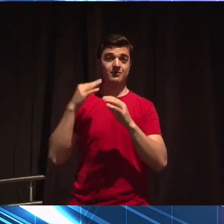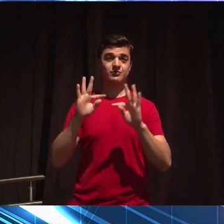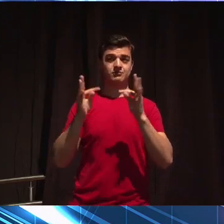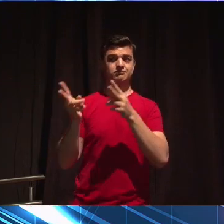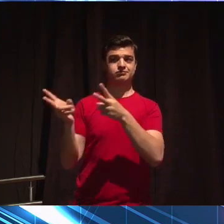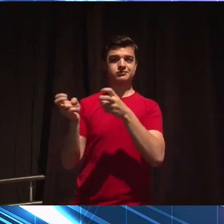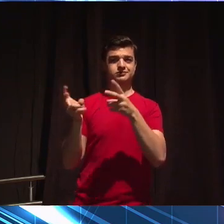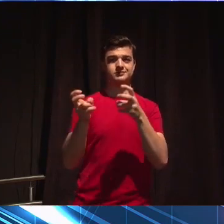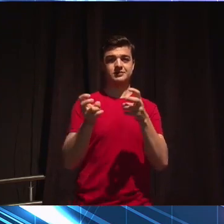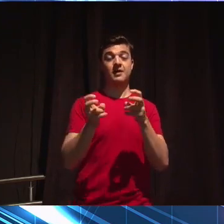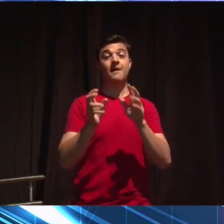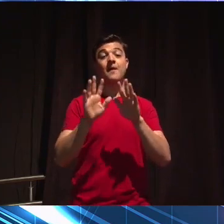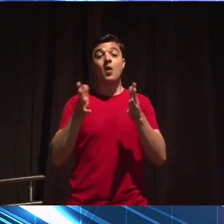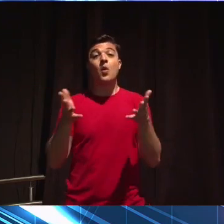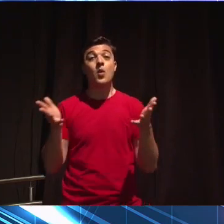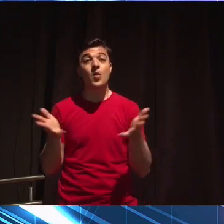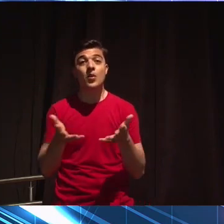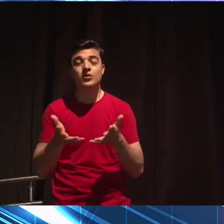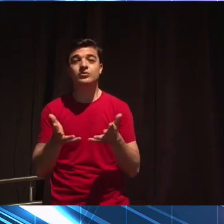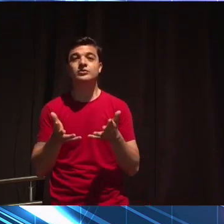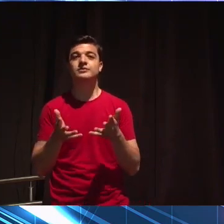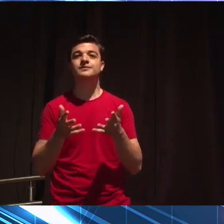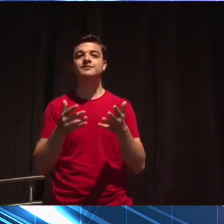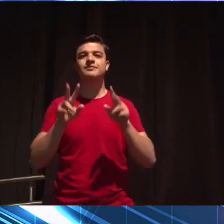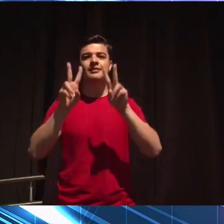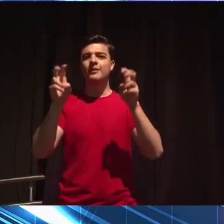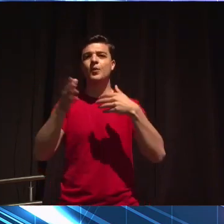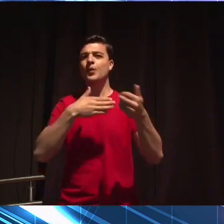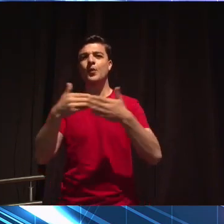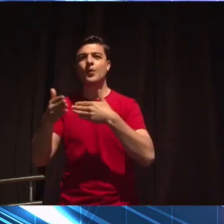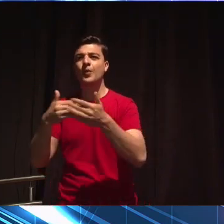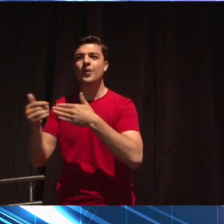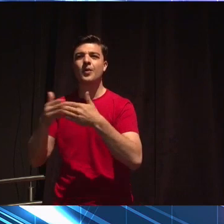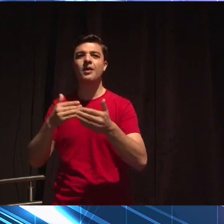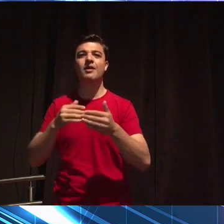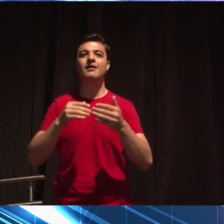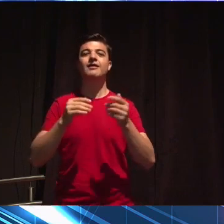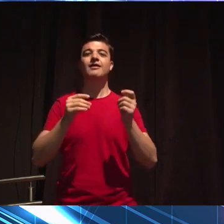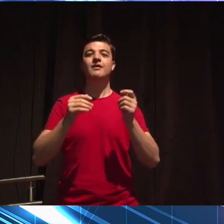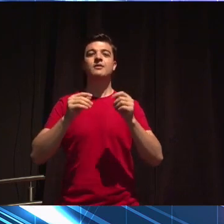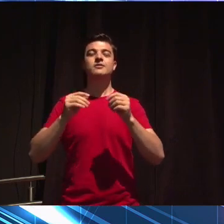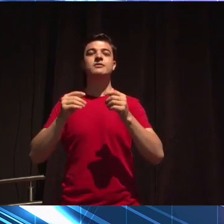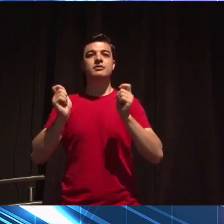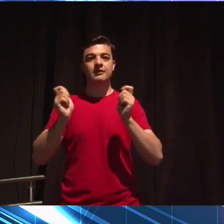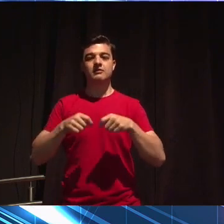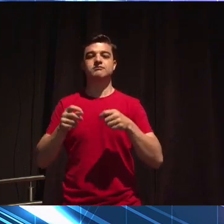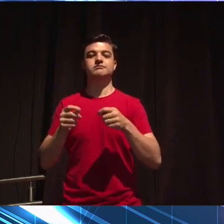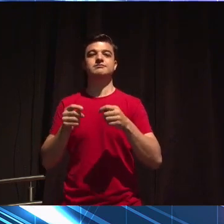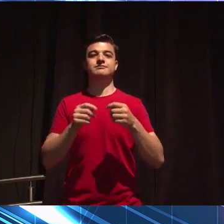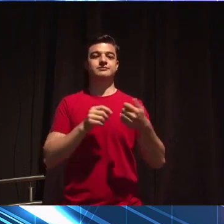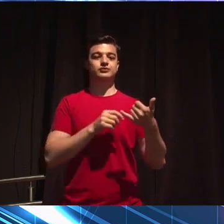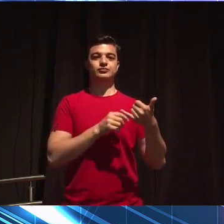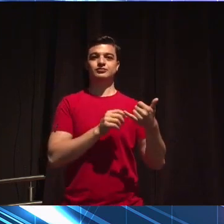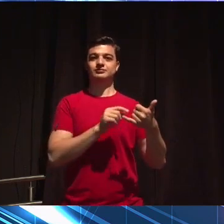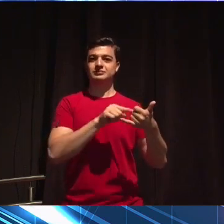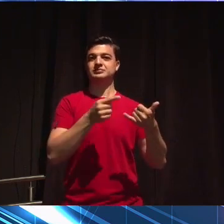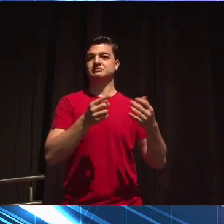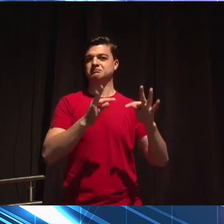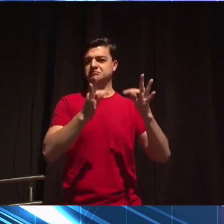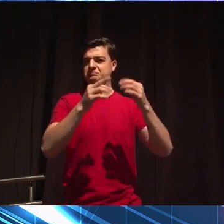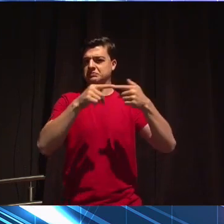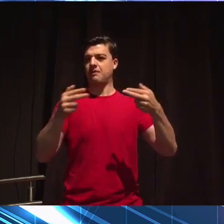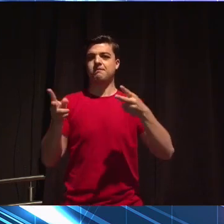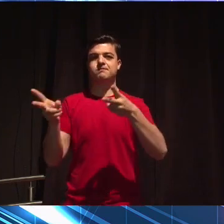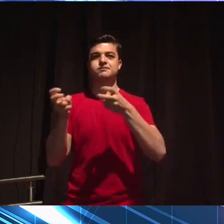de certa forma, a comunicação para nós é muito mais assertiva. Isso pode ser bom, isso pode ser ruim, mas o fato é, não, os celulares não